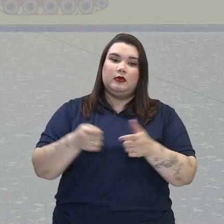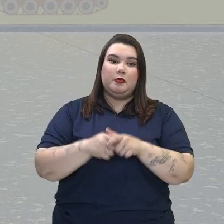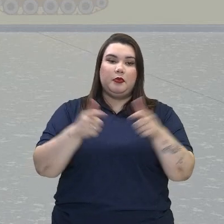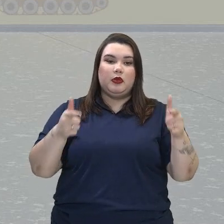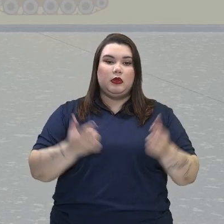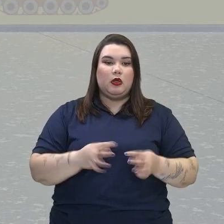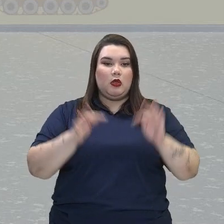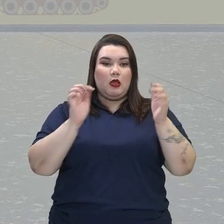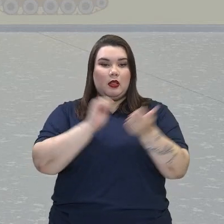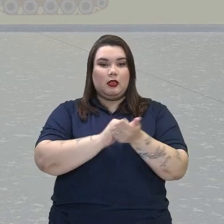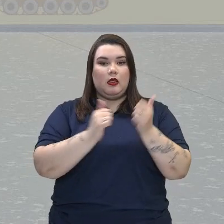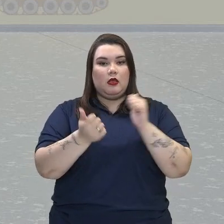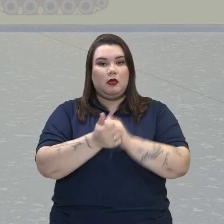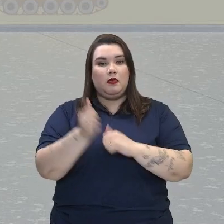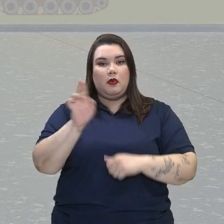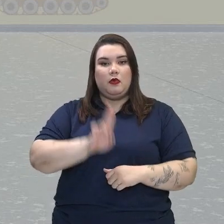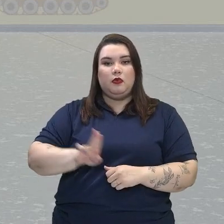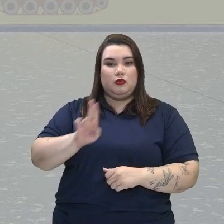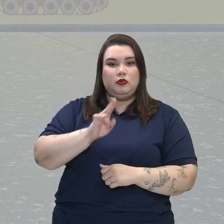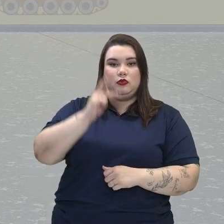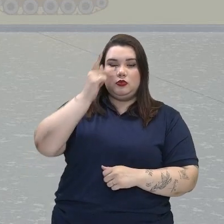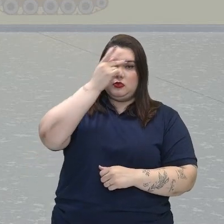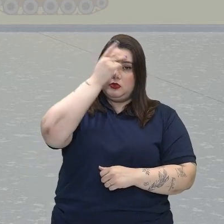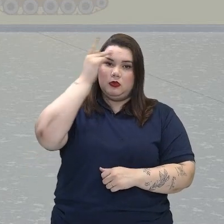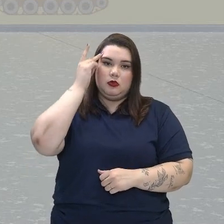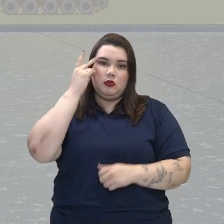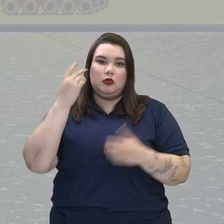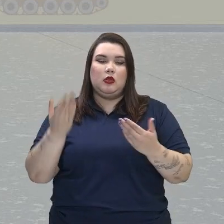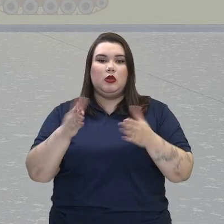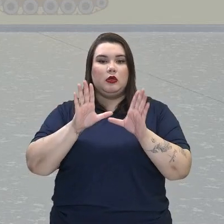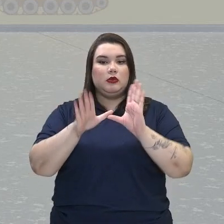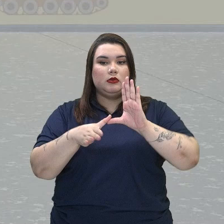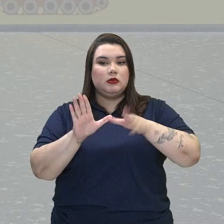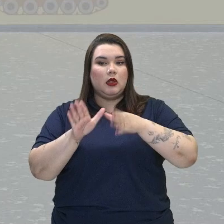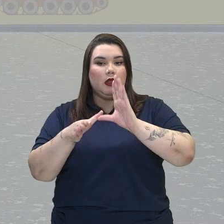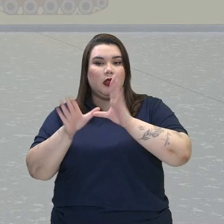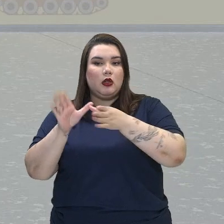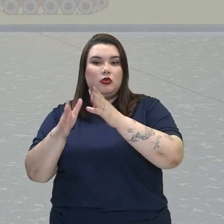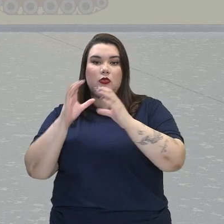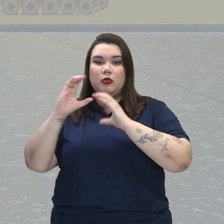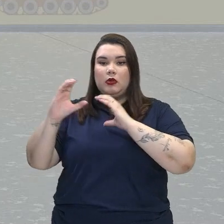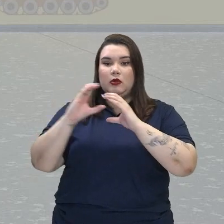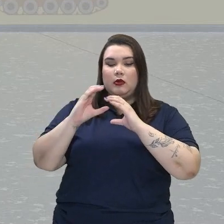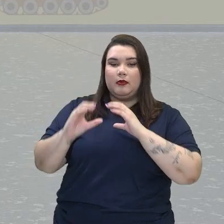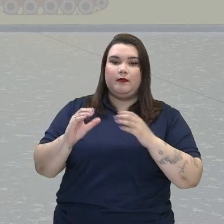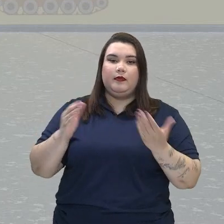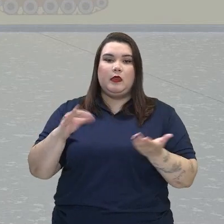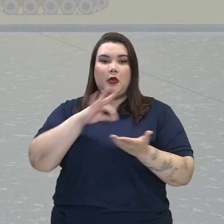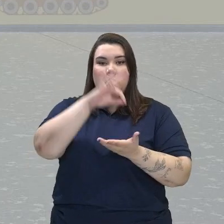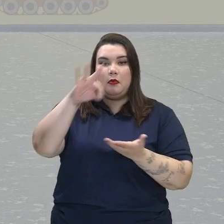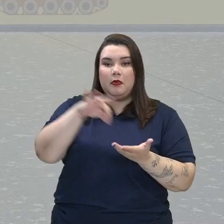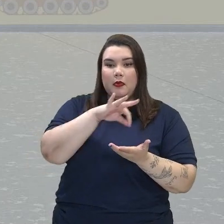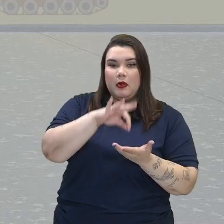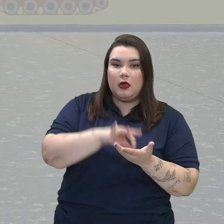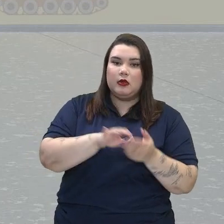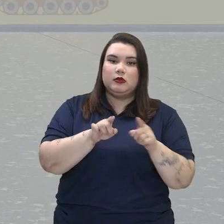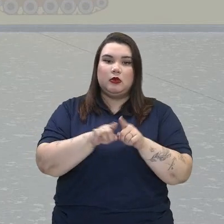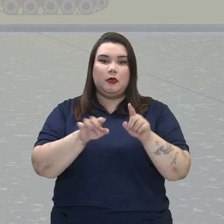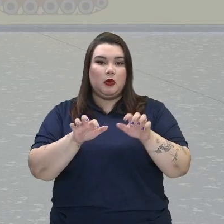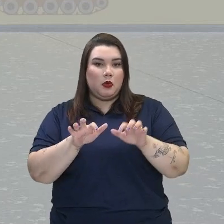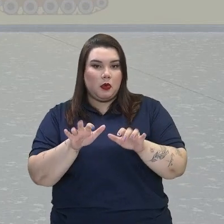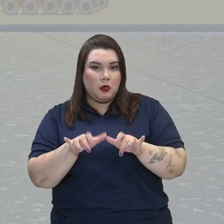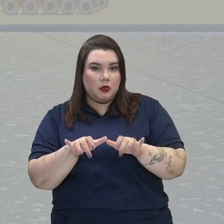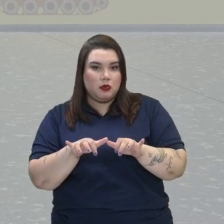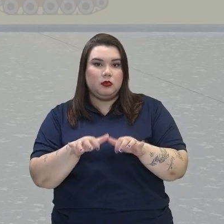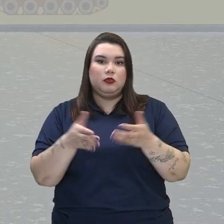foram adaptadas para o uso civil, como satélites de comunicação, GPS e computadores. A